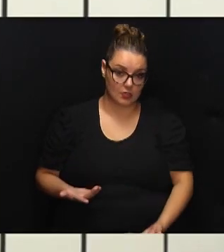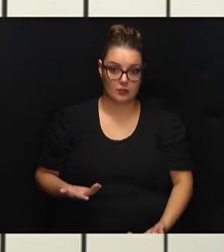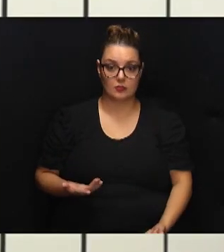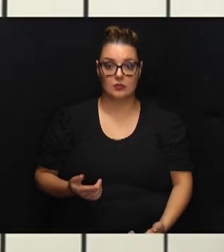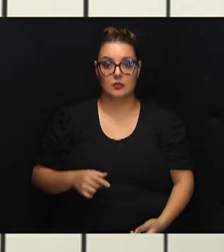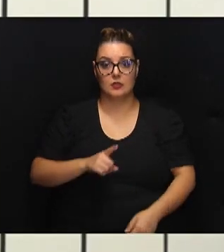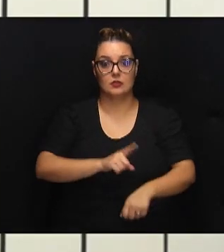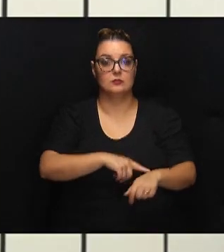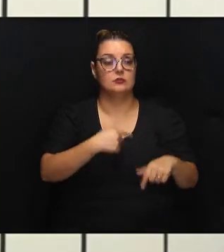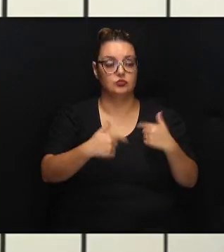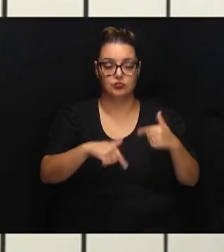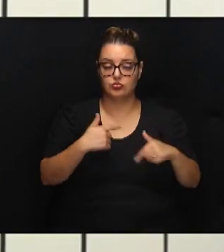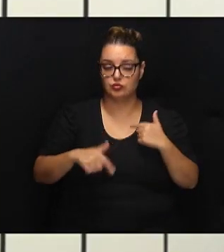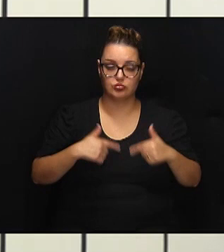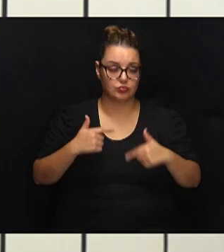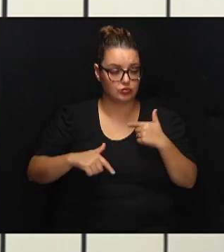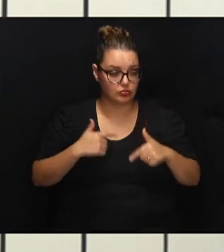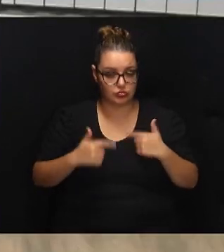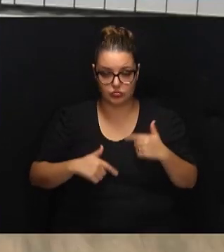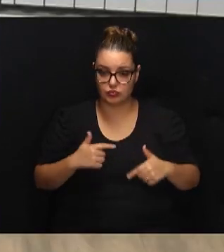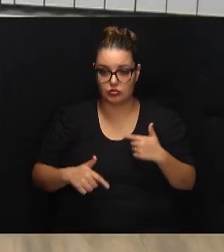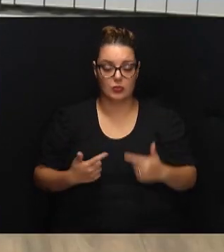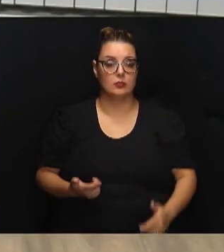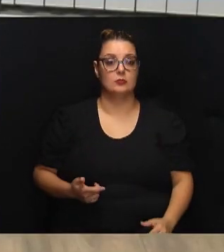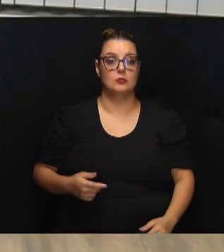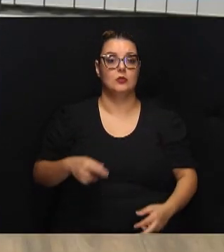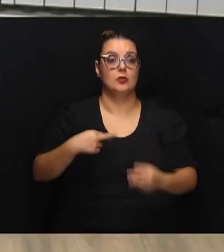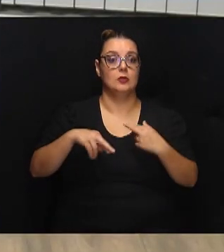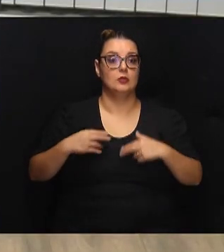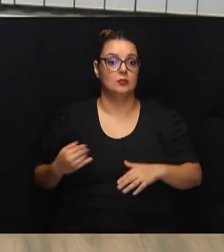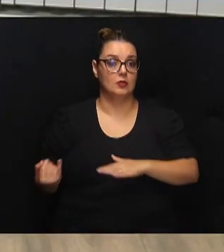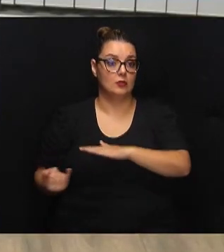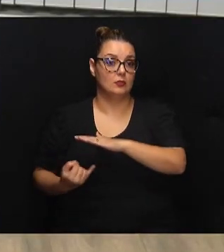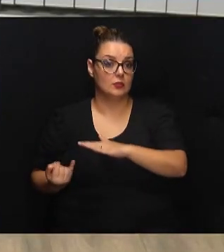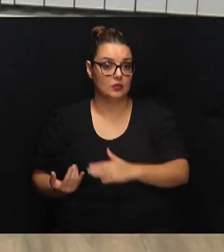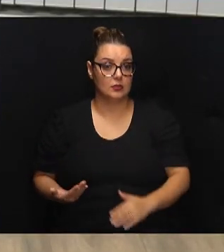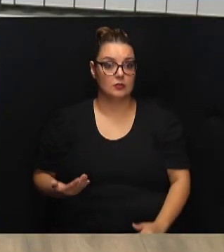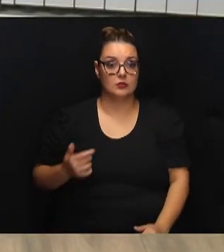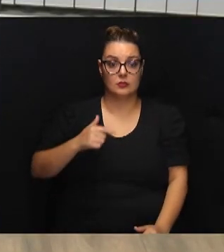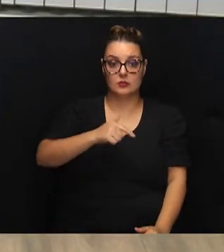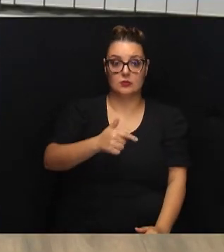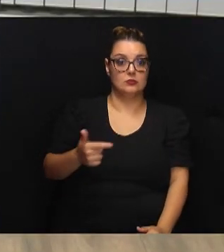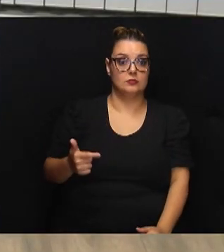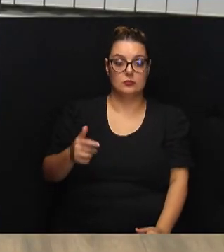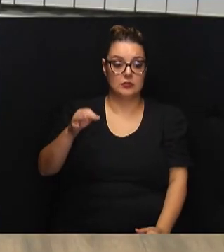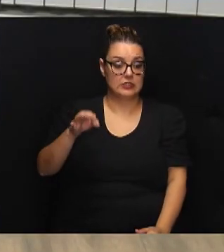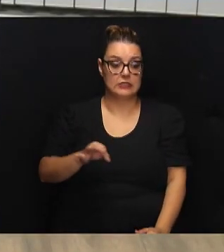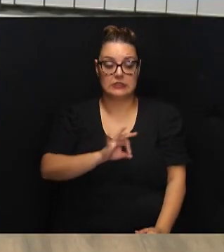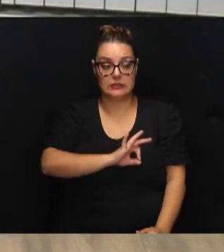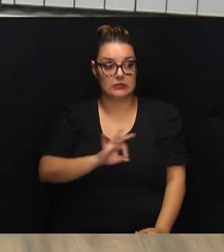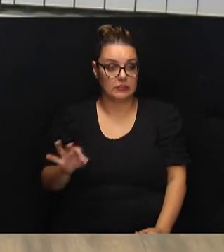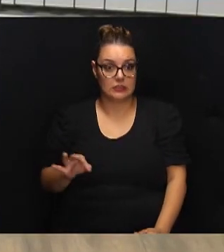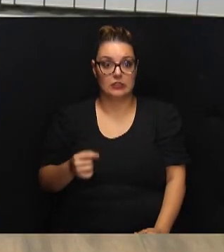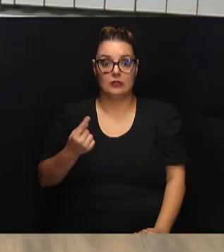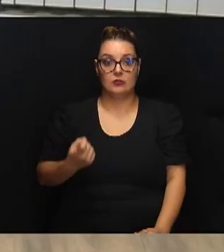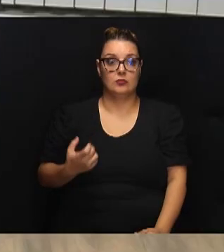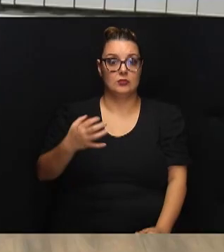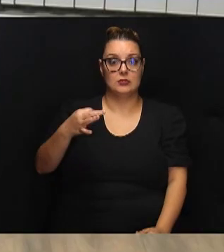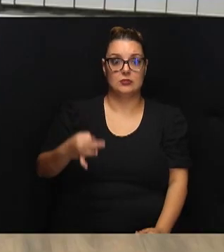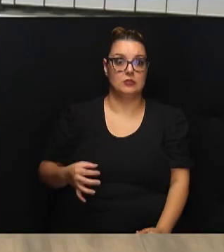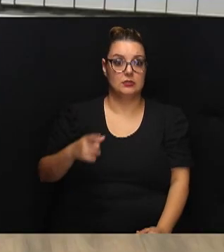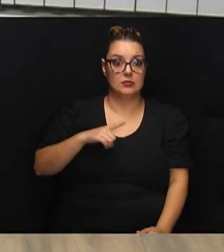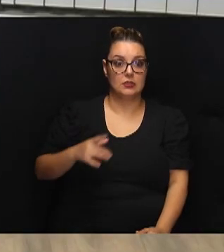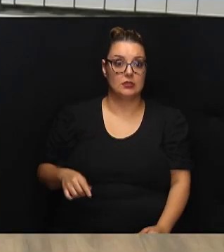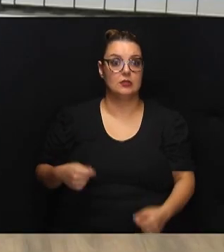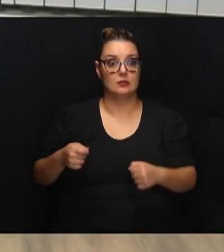jornadas excessivas de trabalho, né? Essa questão da informalidade, que você não tem certeza de nada, a única certeza que você tem é que você